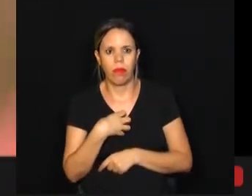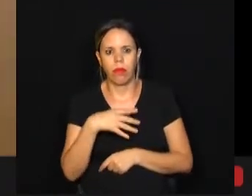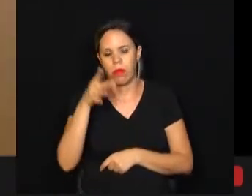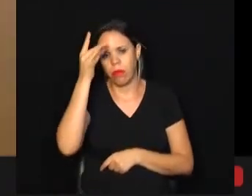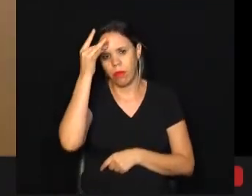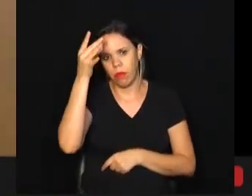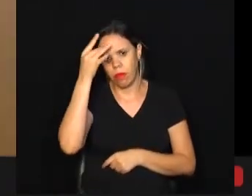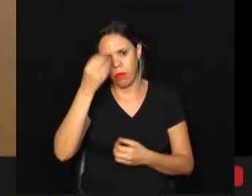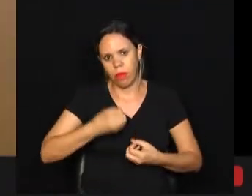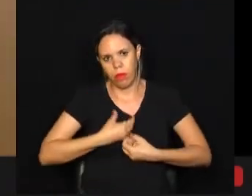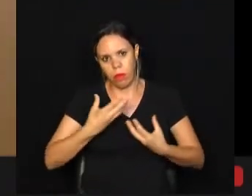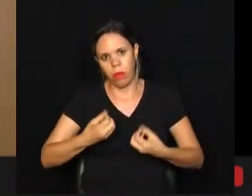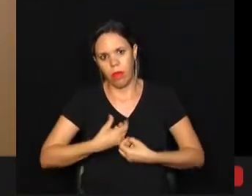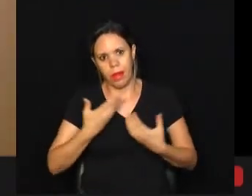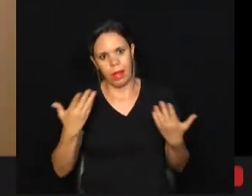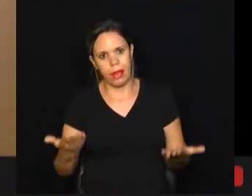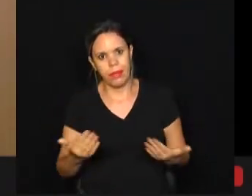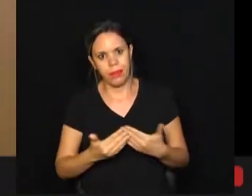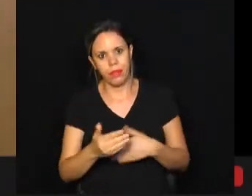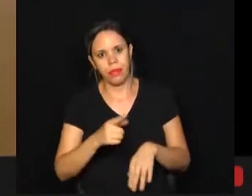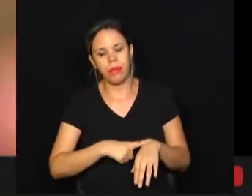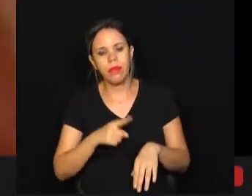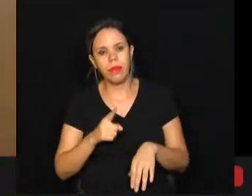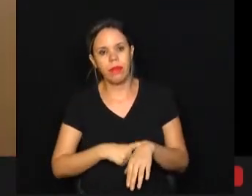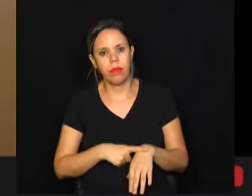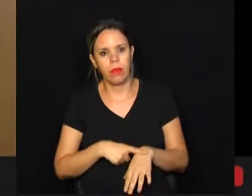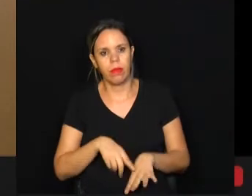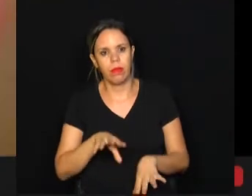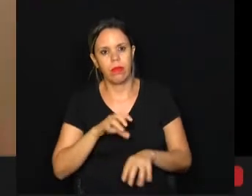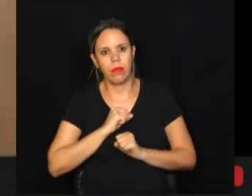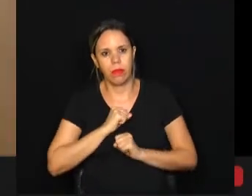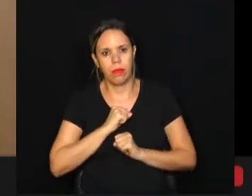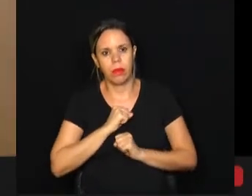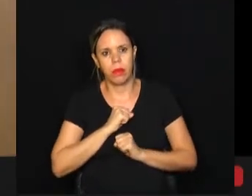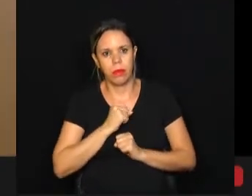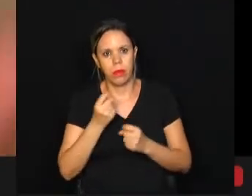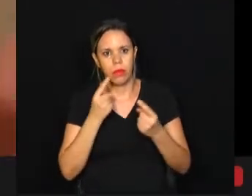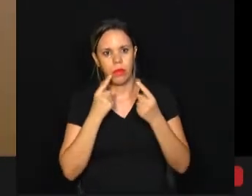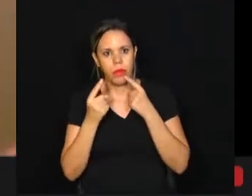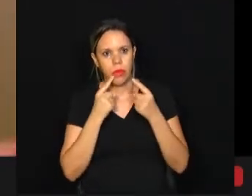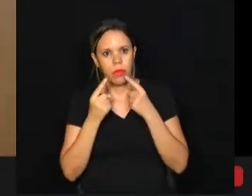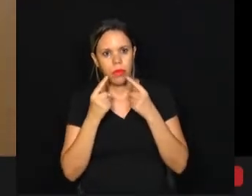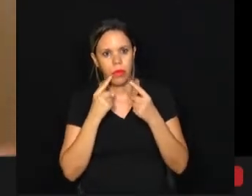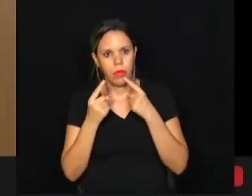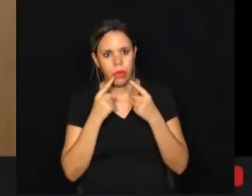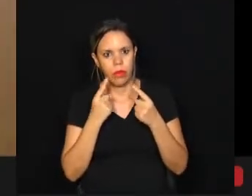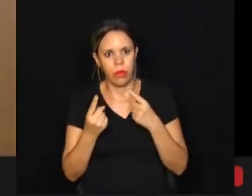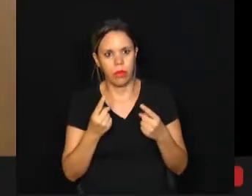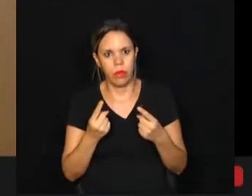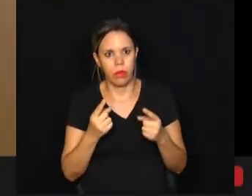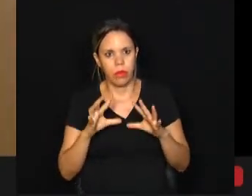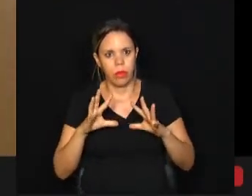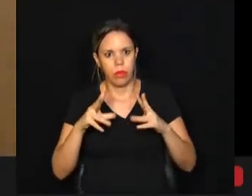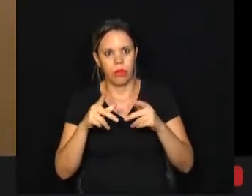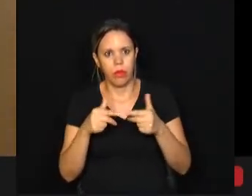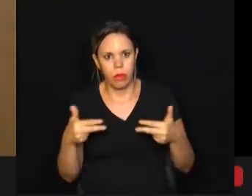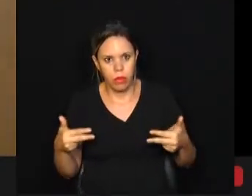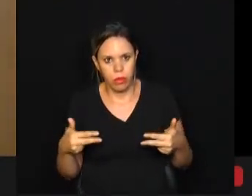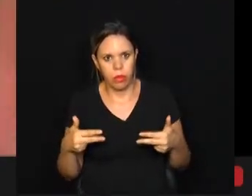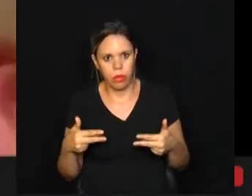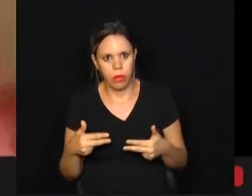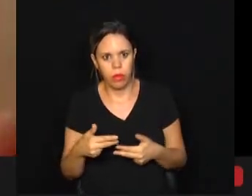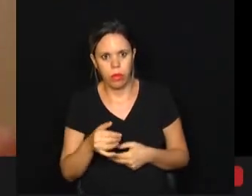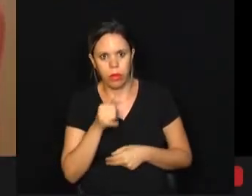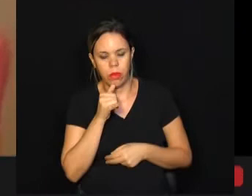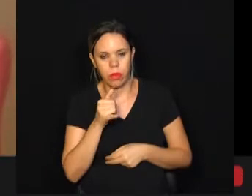formas expressivas. E a partir do momento que a gente absorve e dialoga com as formas expressivas, todas elas, nós estamos pegando aqui um